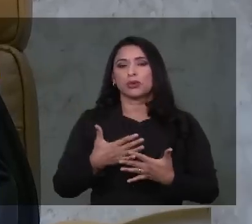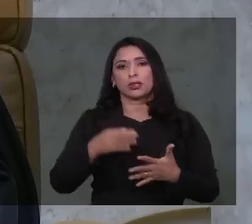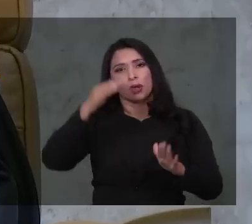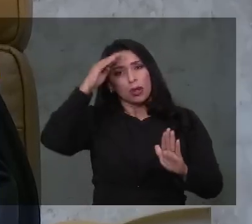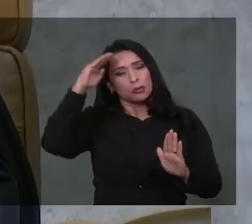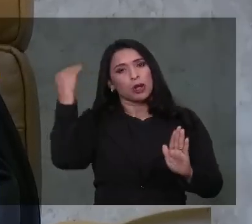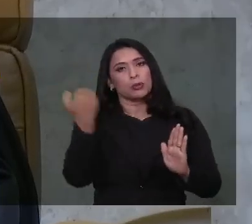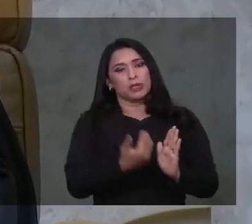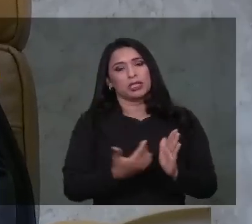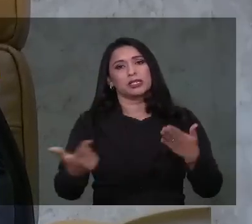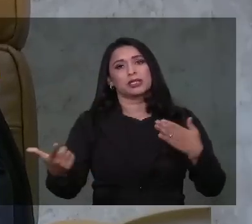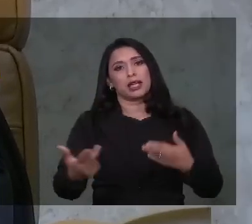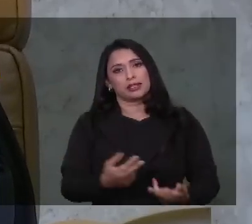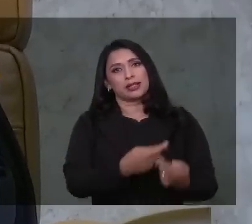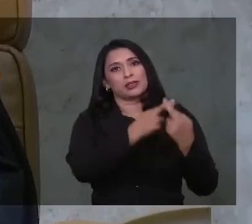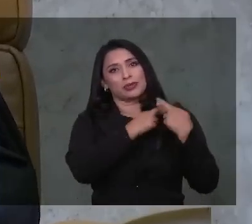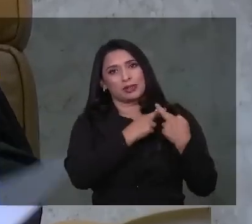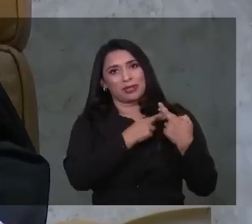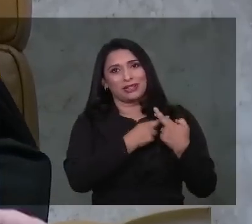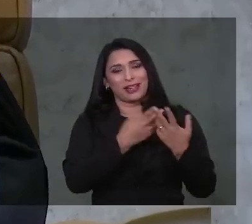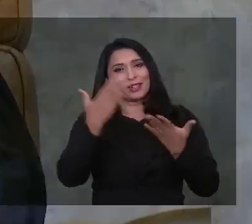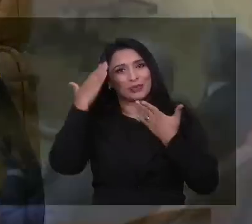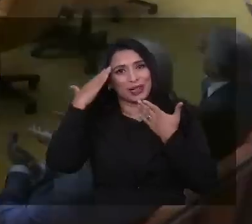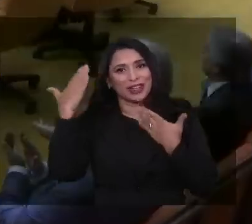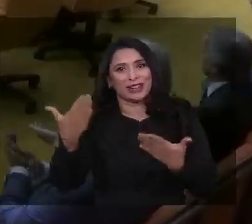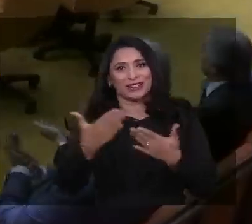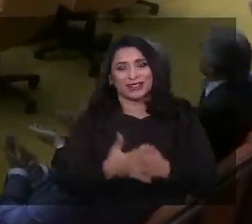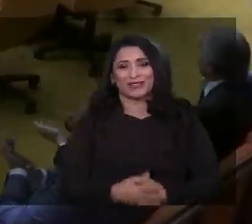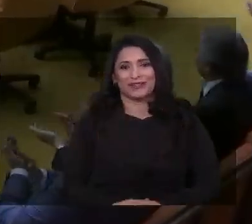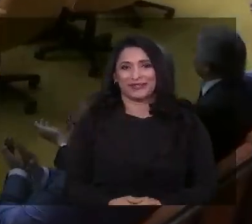essa missão. Muito obrigado.